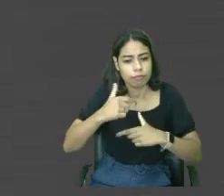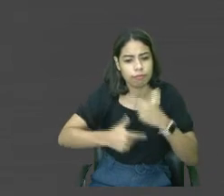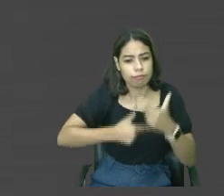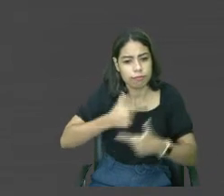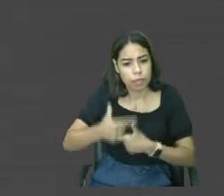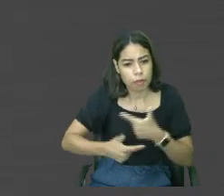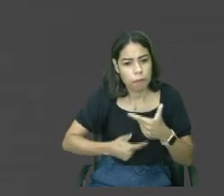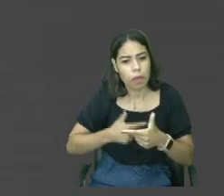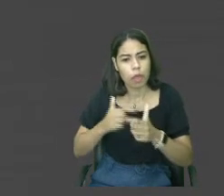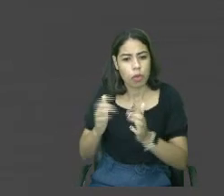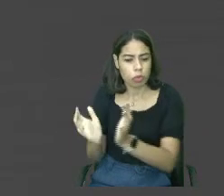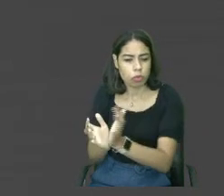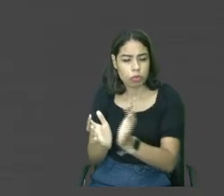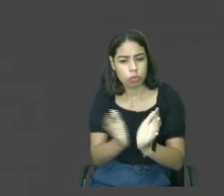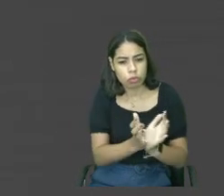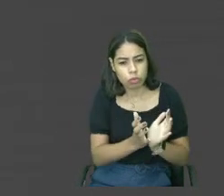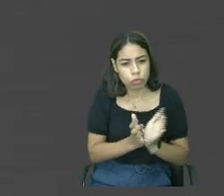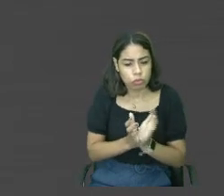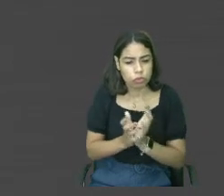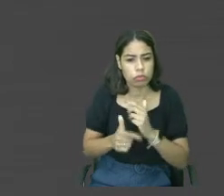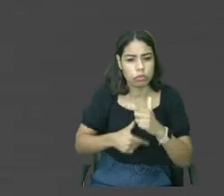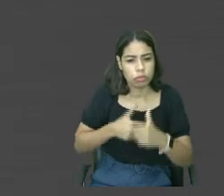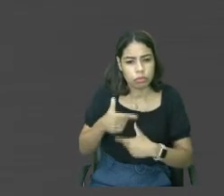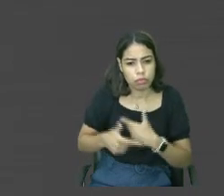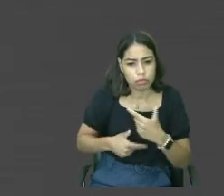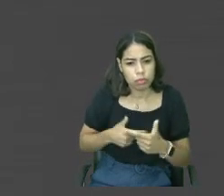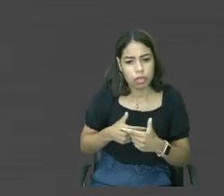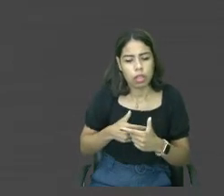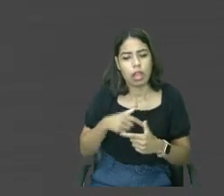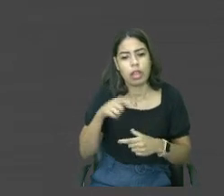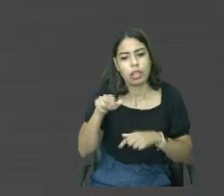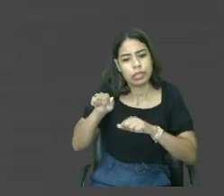de atividades do Setembro Amarelo,